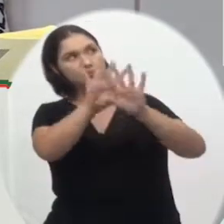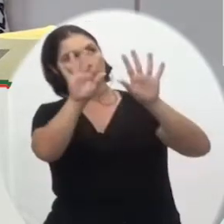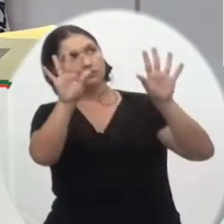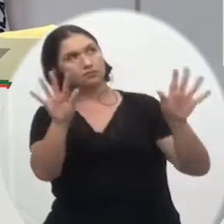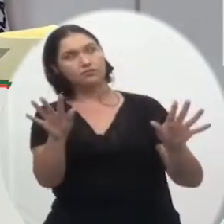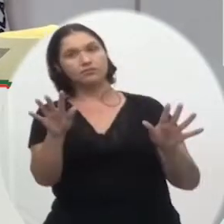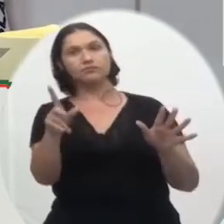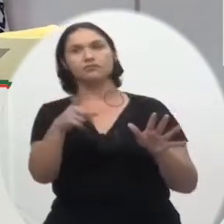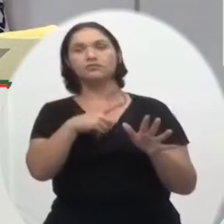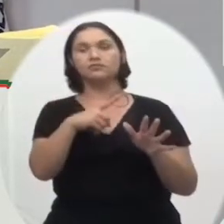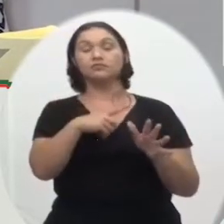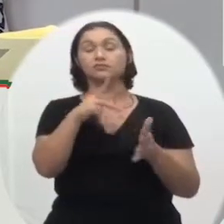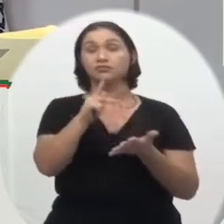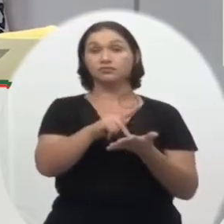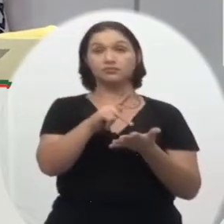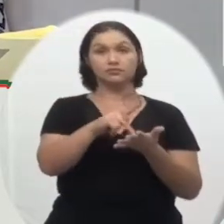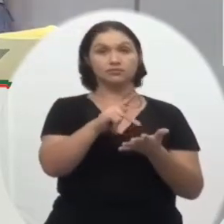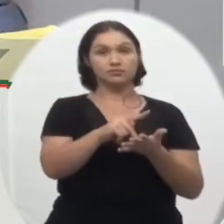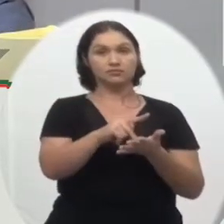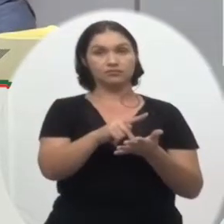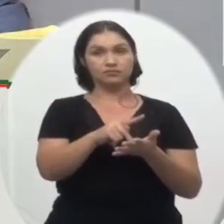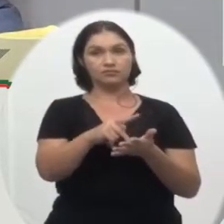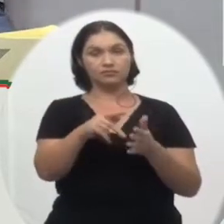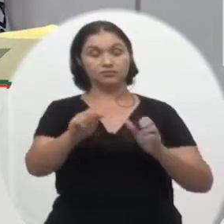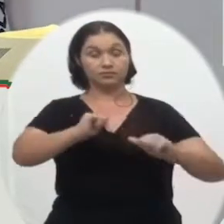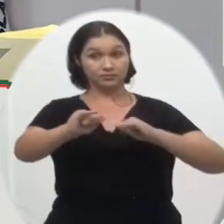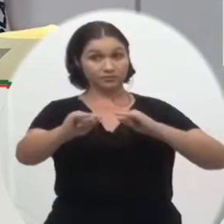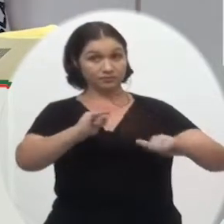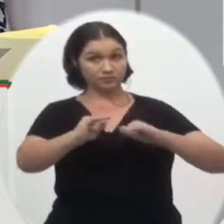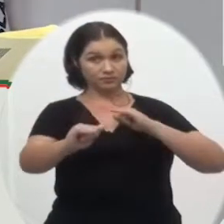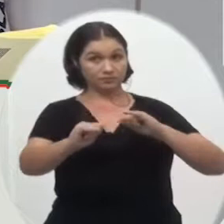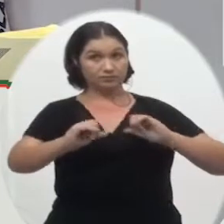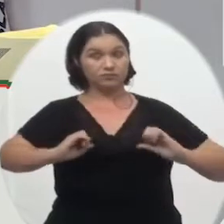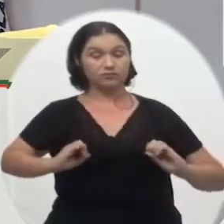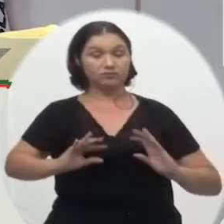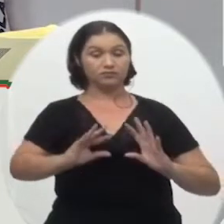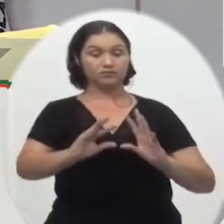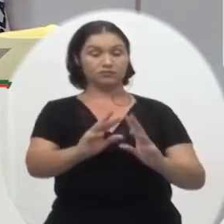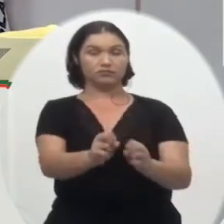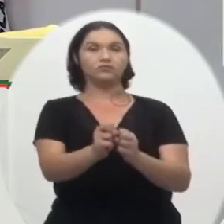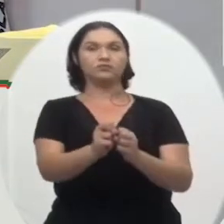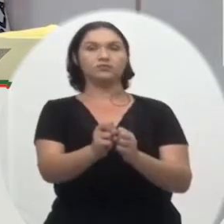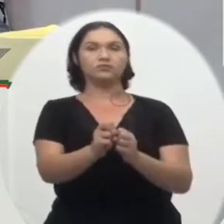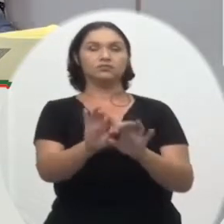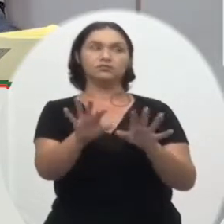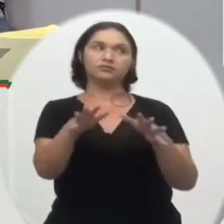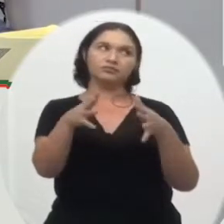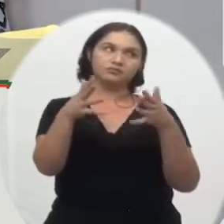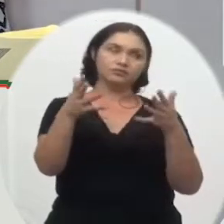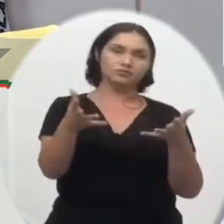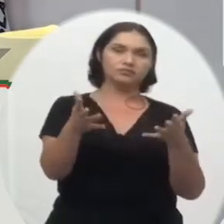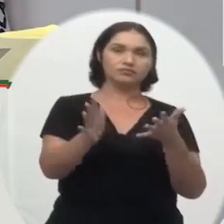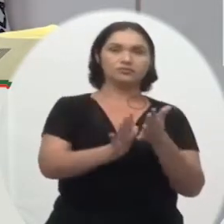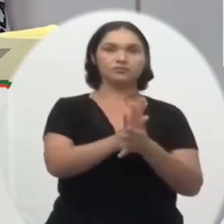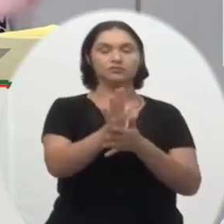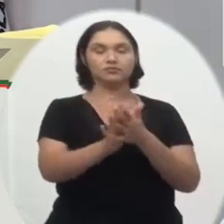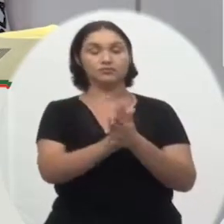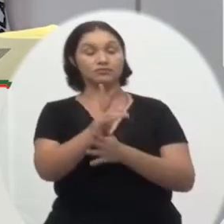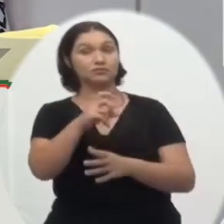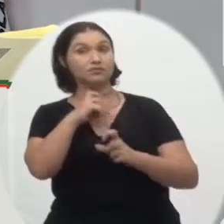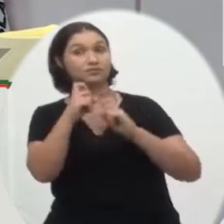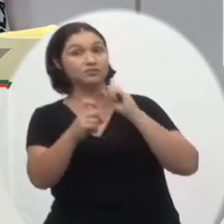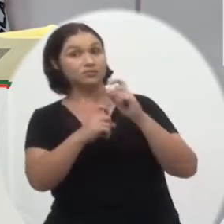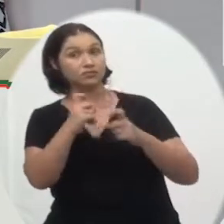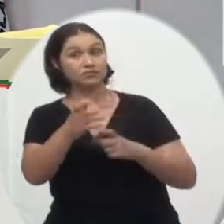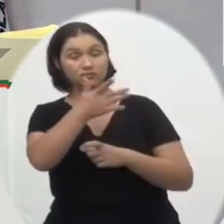maior legitimidade, dar publicidade a todas as informações para que não houvesse nenhuma dúvida.